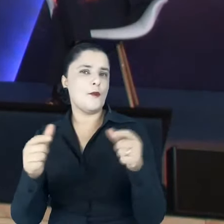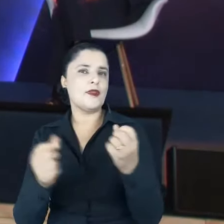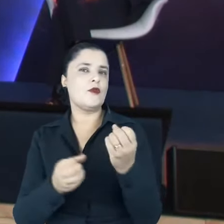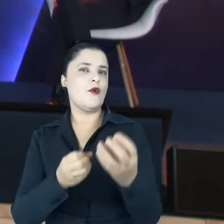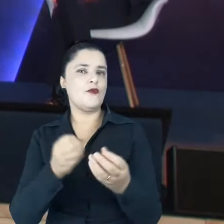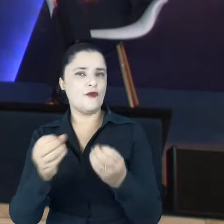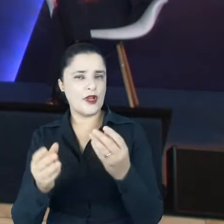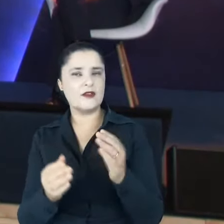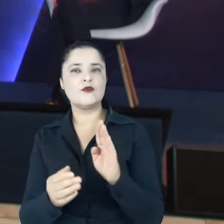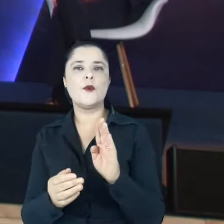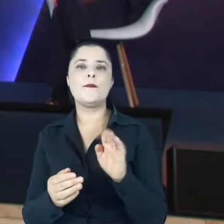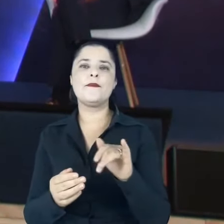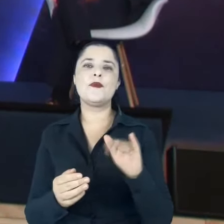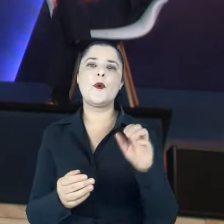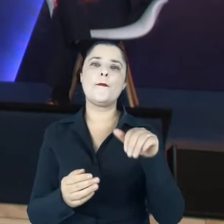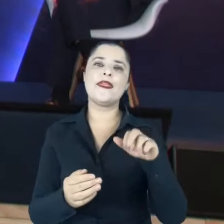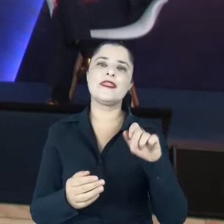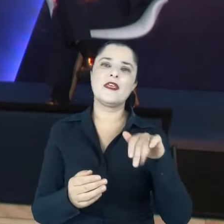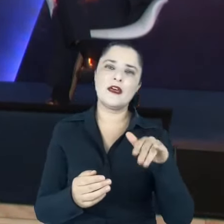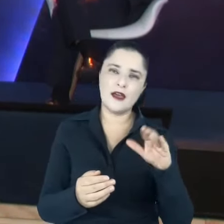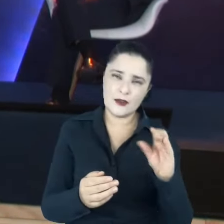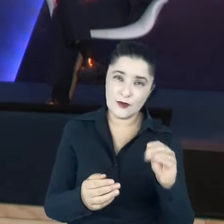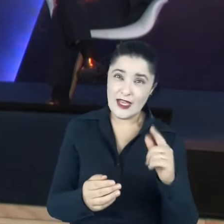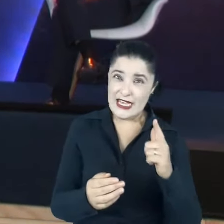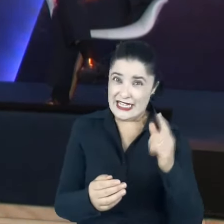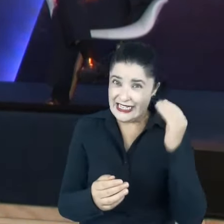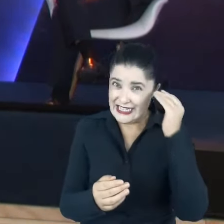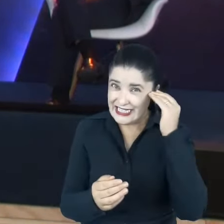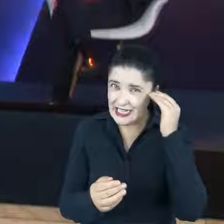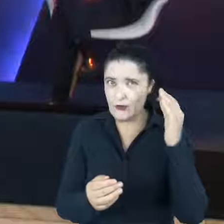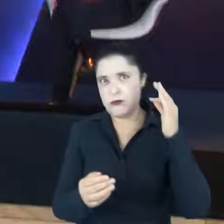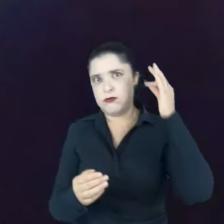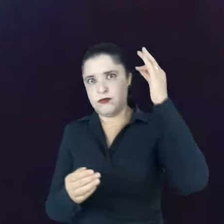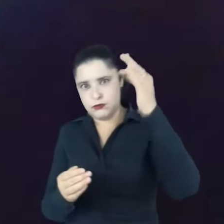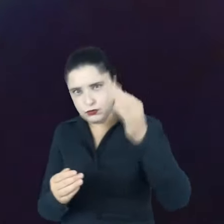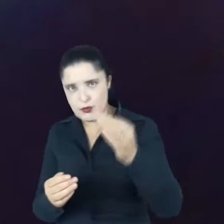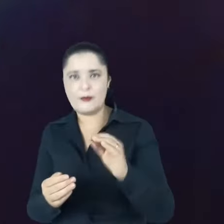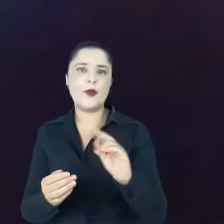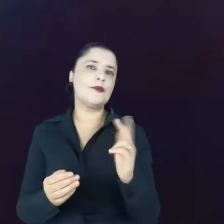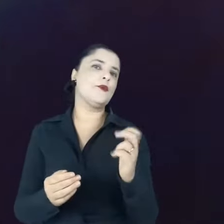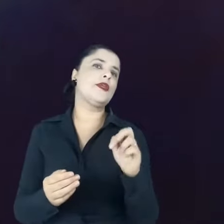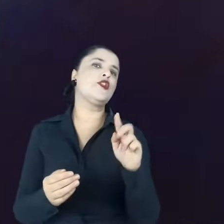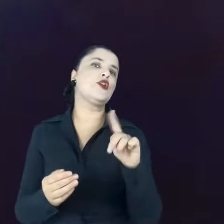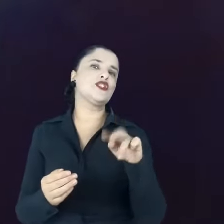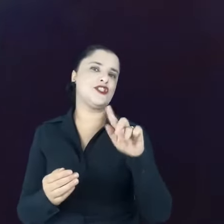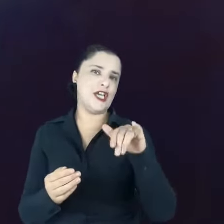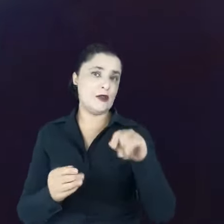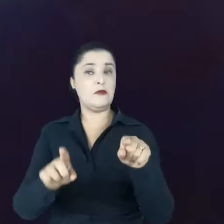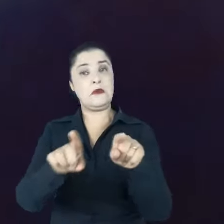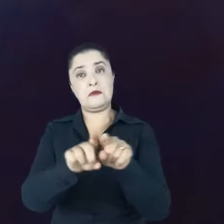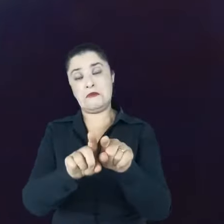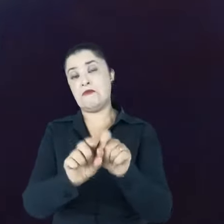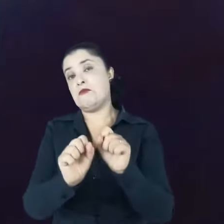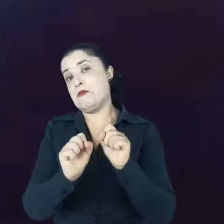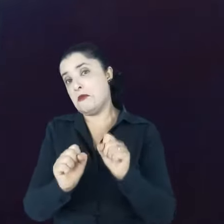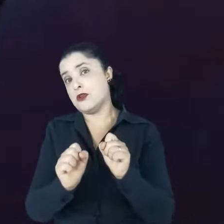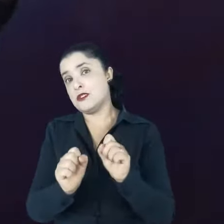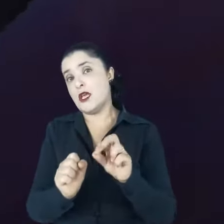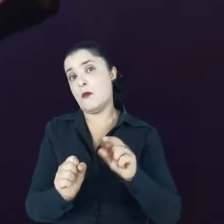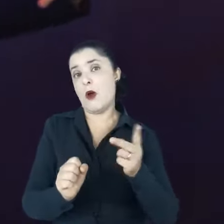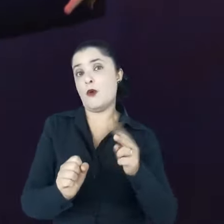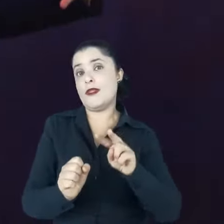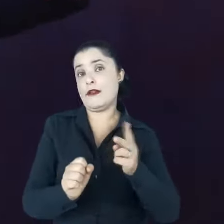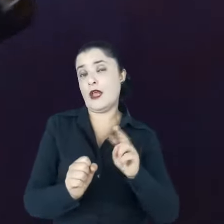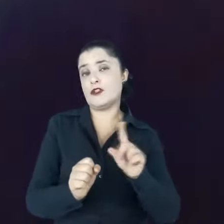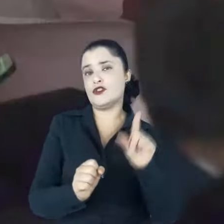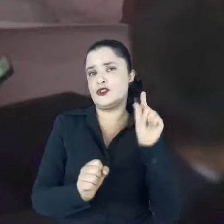biometano. Quiçá também, novamente, eu falo no futuro, o próprio hidrogênio pode ser uma alternativa. Então, o importante é que a gente tenha a